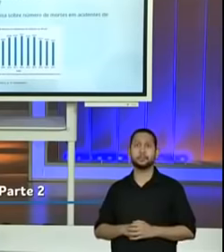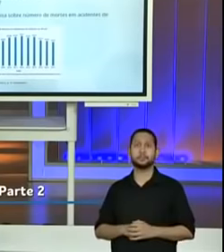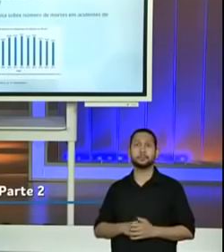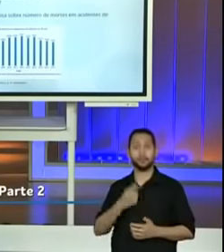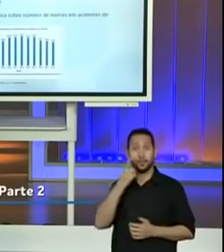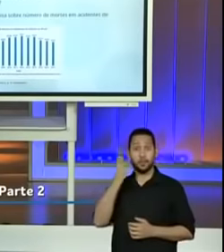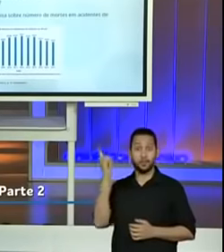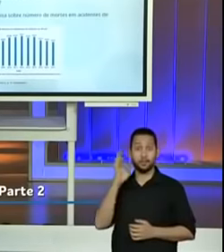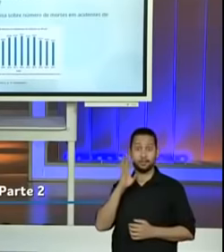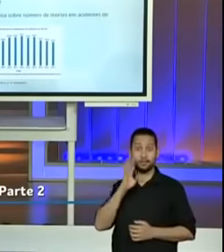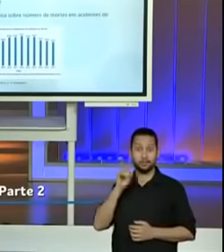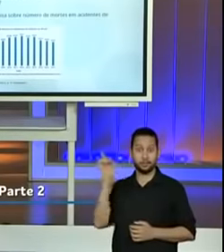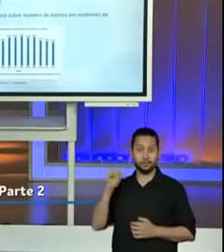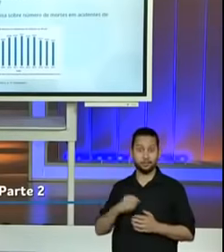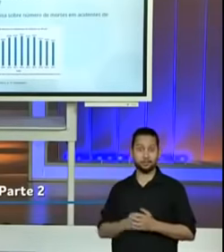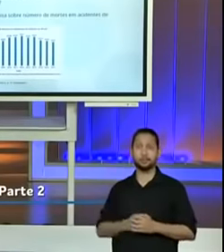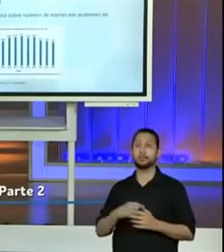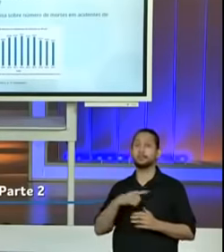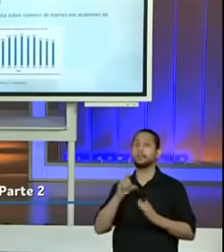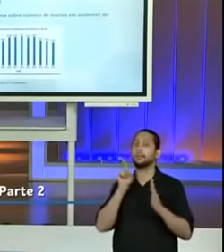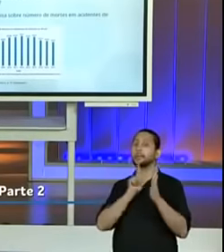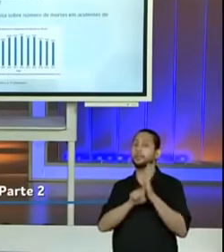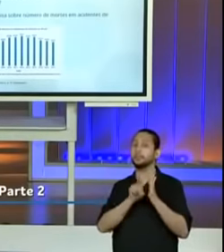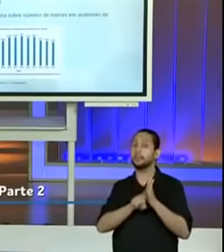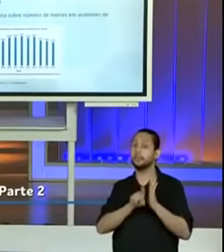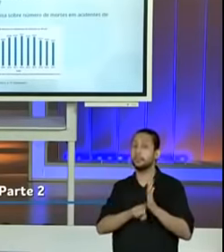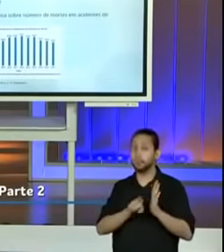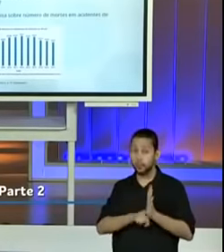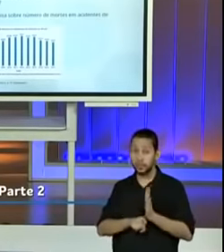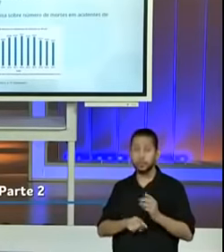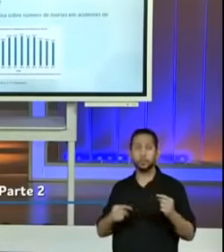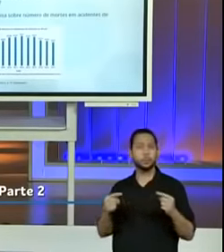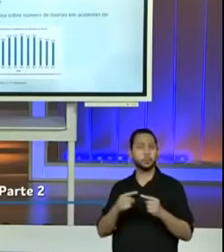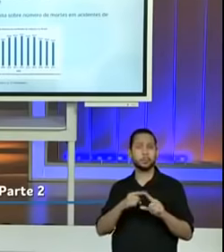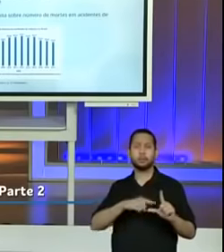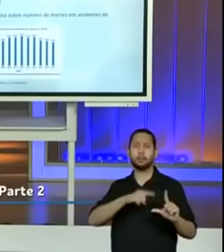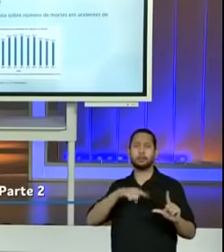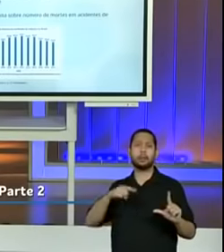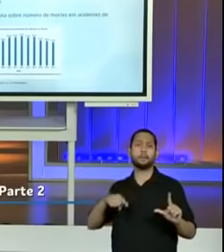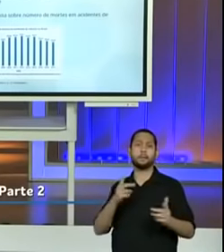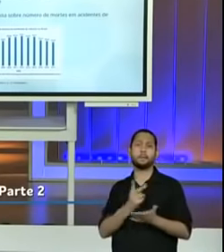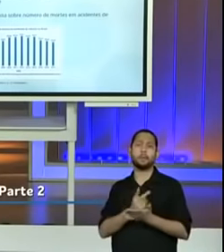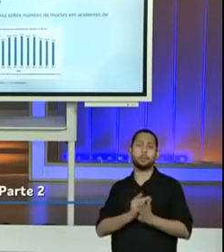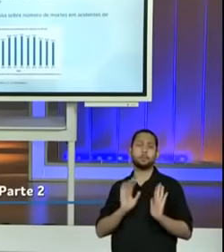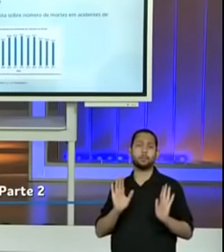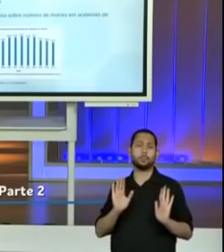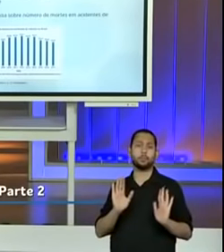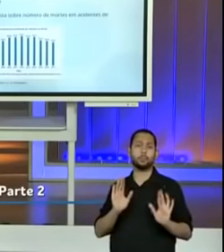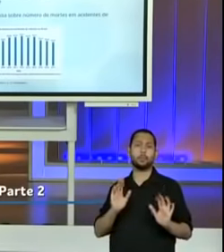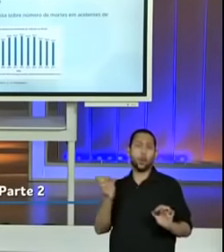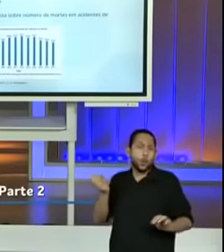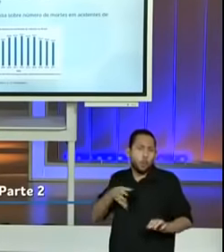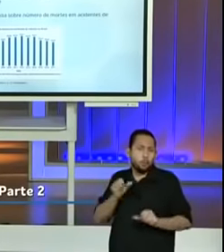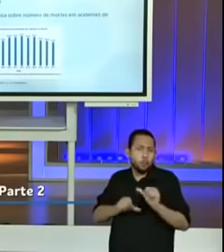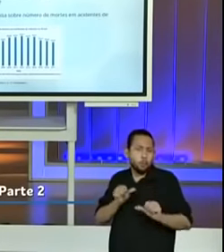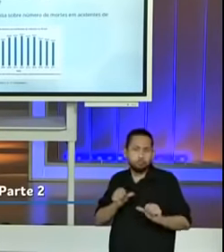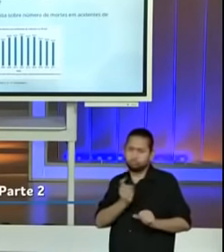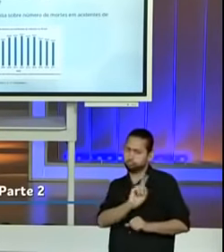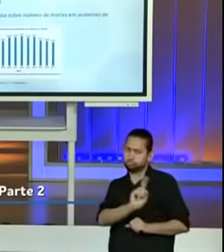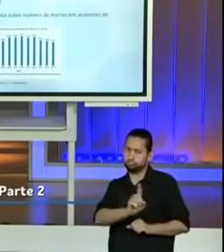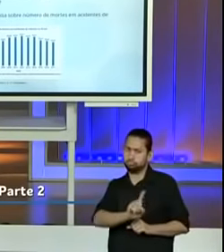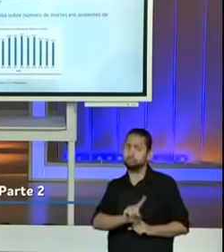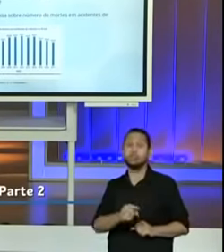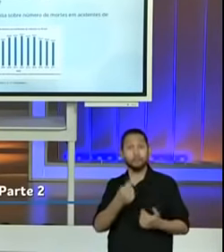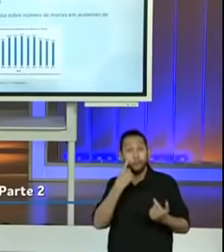Olha que legal, todas as perguntinhas usando o mesmo gráfico. Eu não mudei o gráfico, vocês perceberam? Olha quantas coisas a